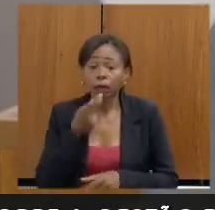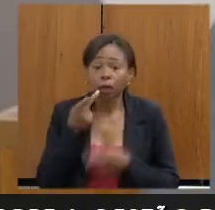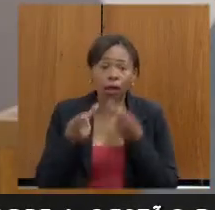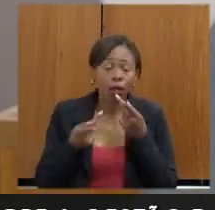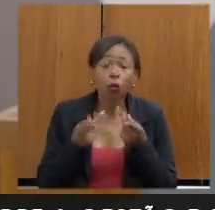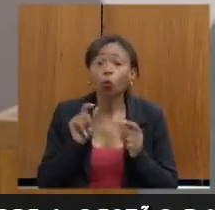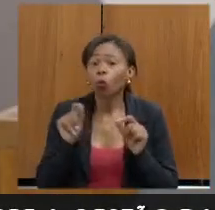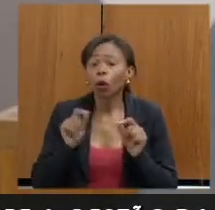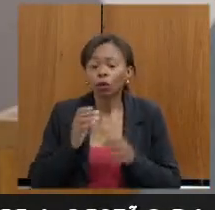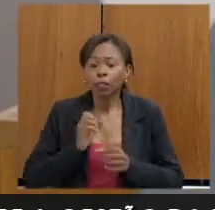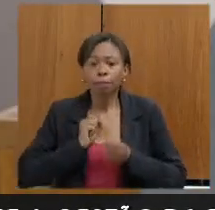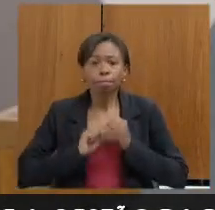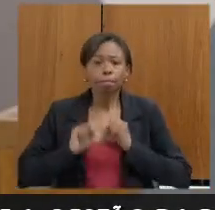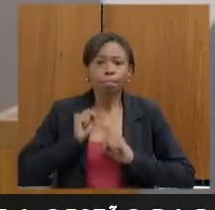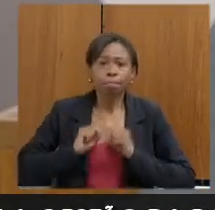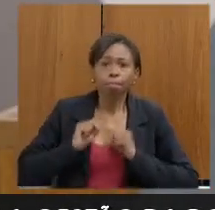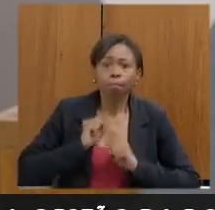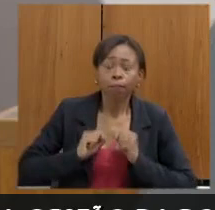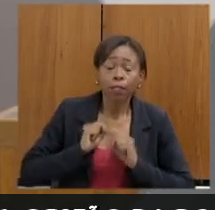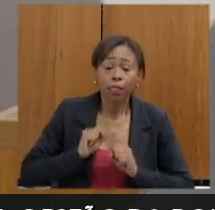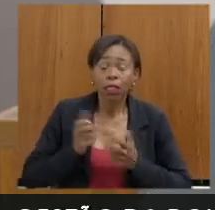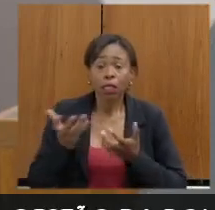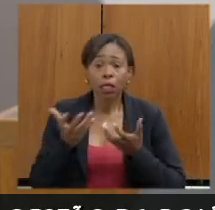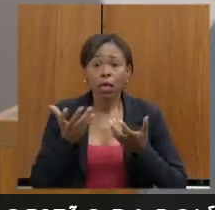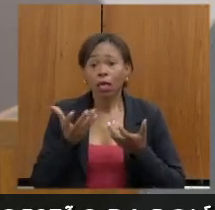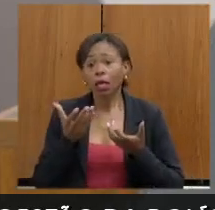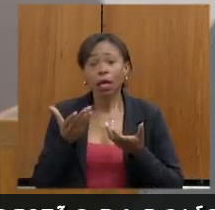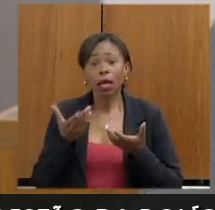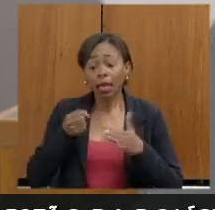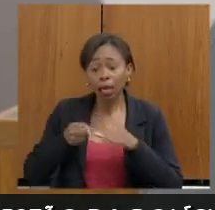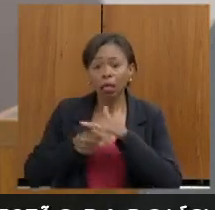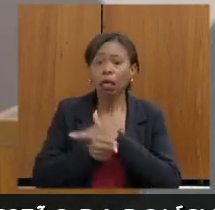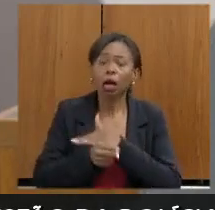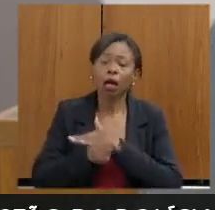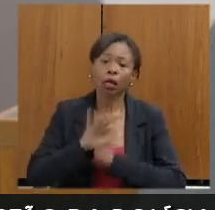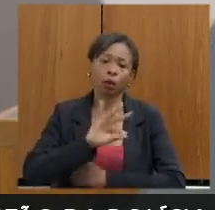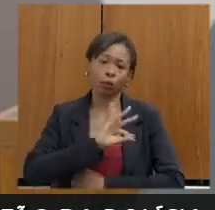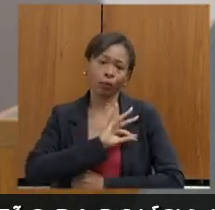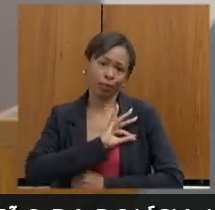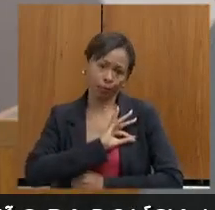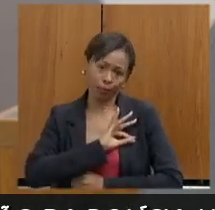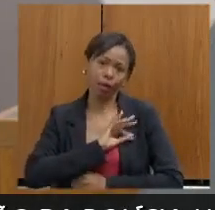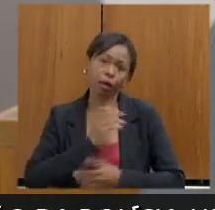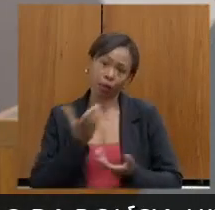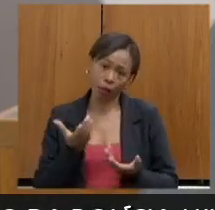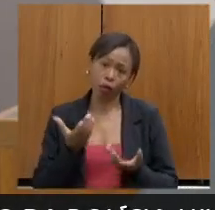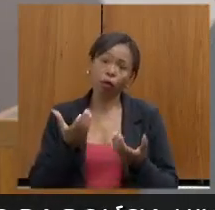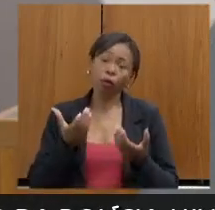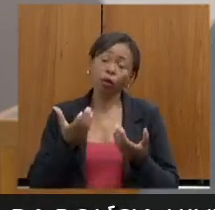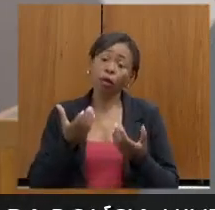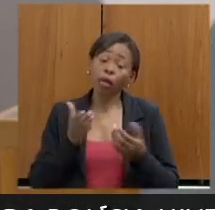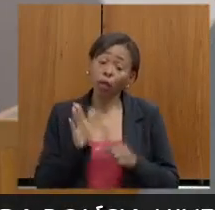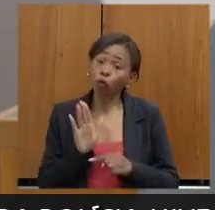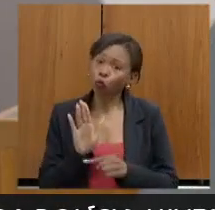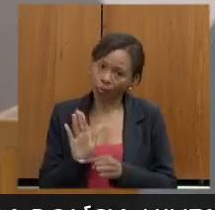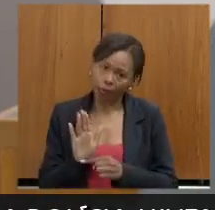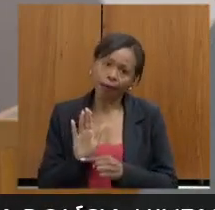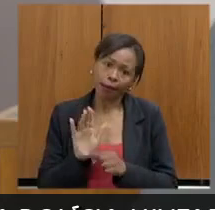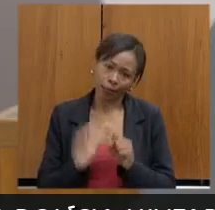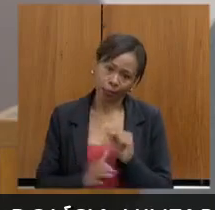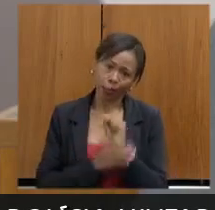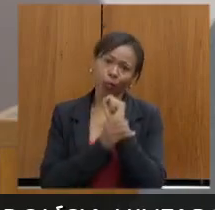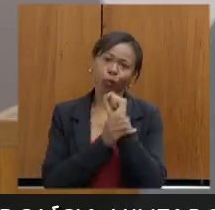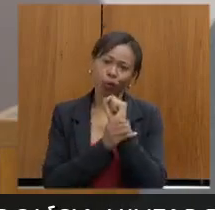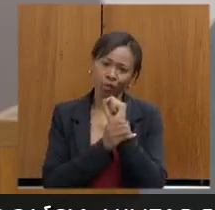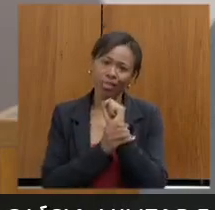anciosos para estarem aí fazendo parte da gloriosa Polícia Militar ia e contribuindo com a segurança do nosso povo